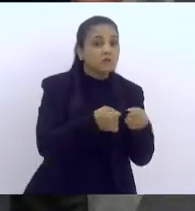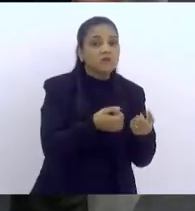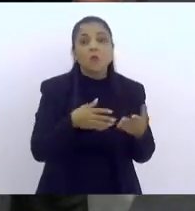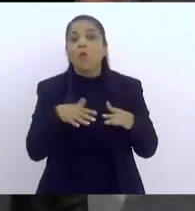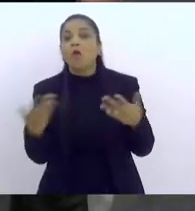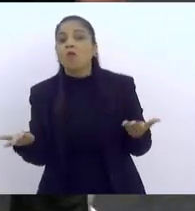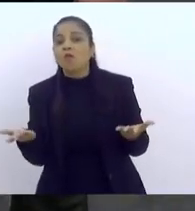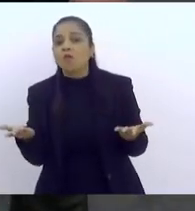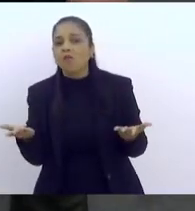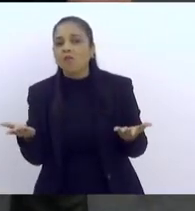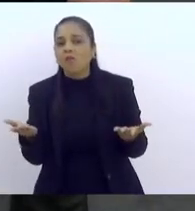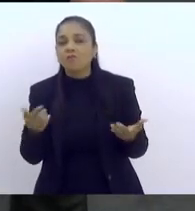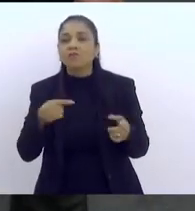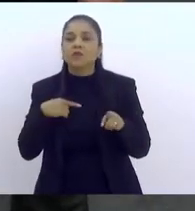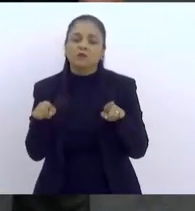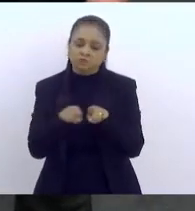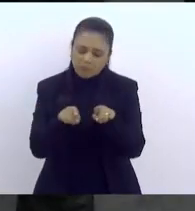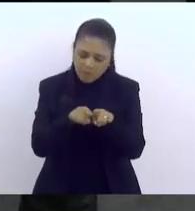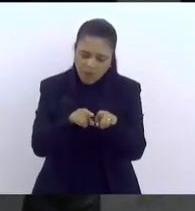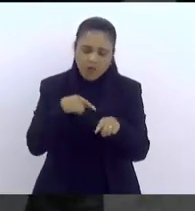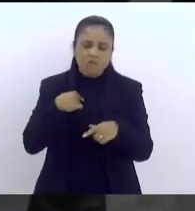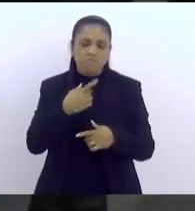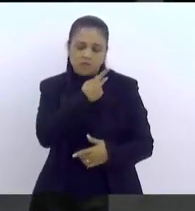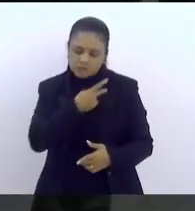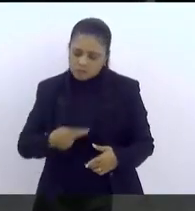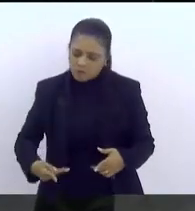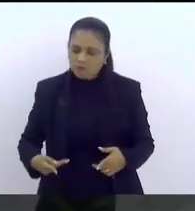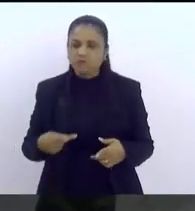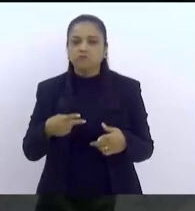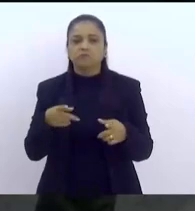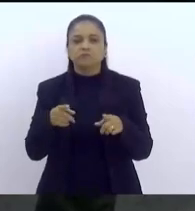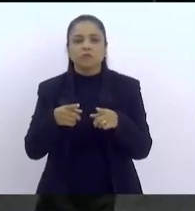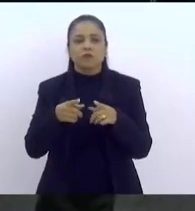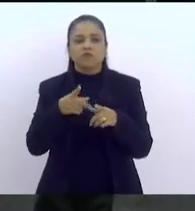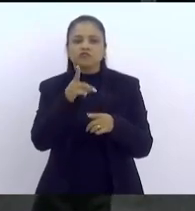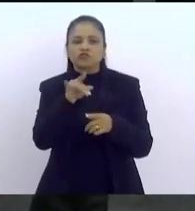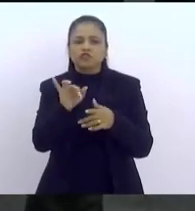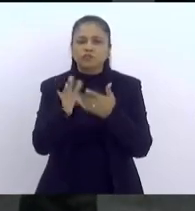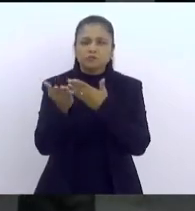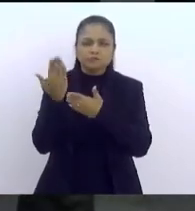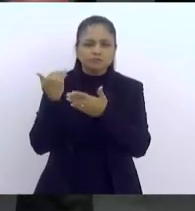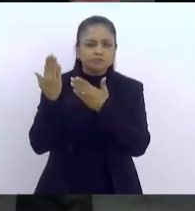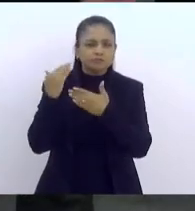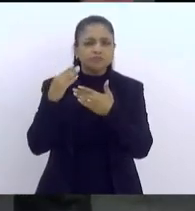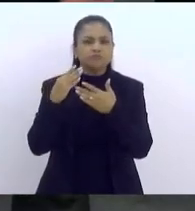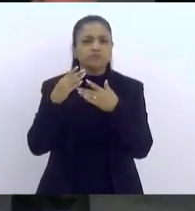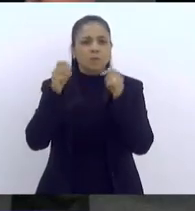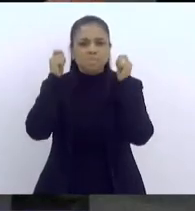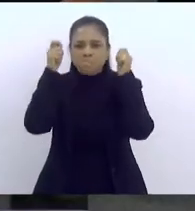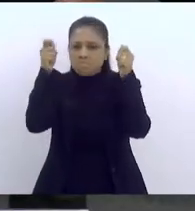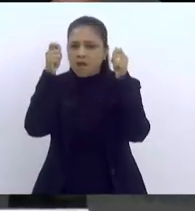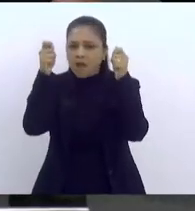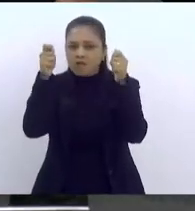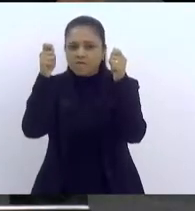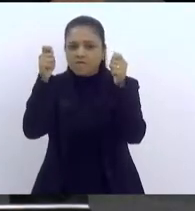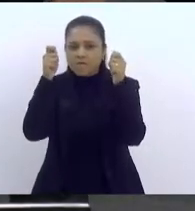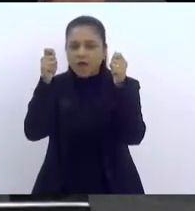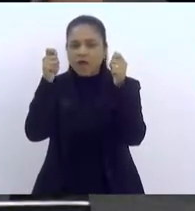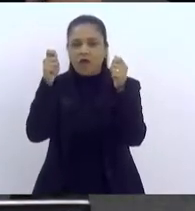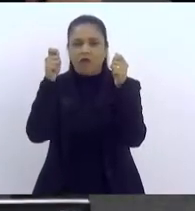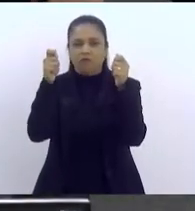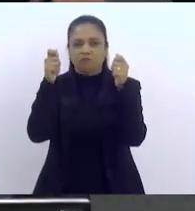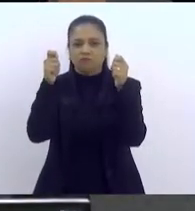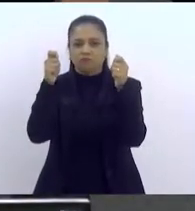endosso, presidente. Há dias atrás eu fiz um manifesto de repúdio